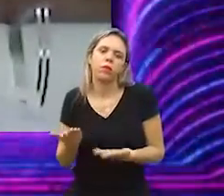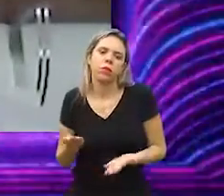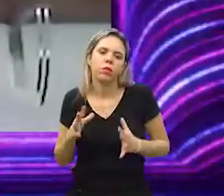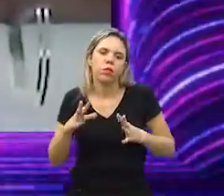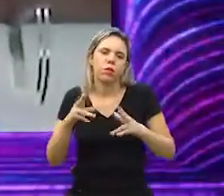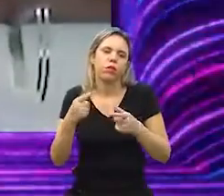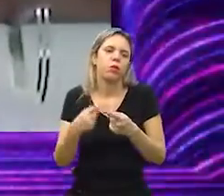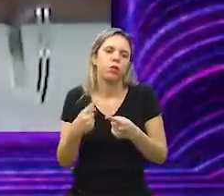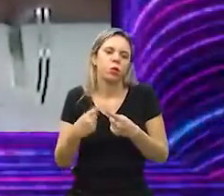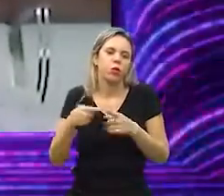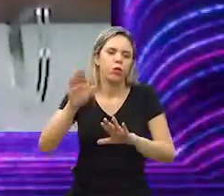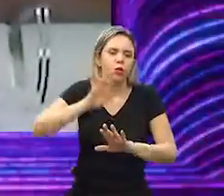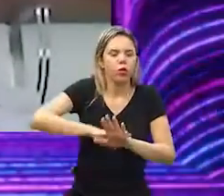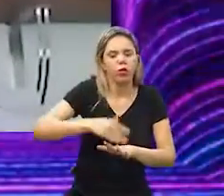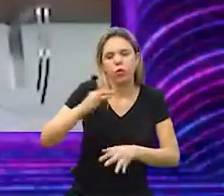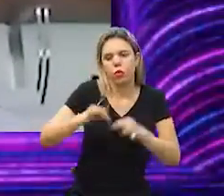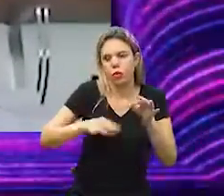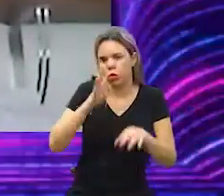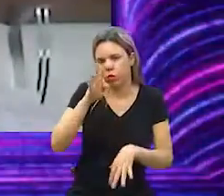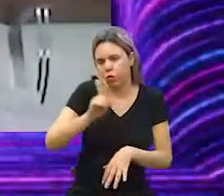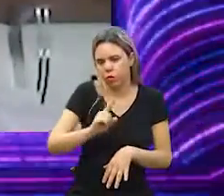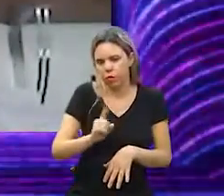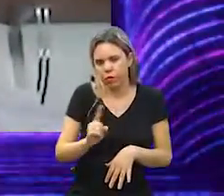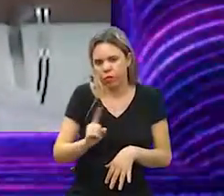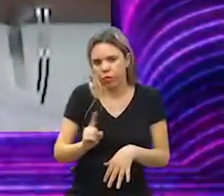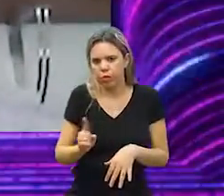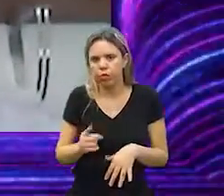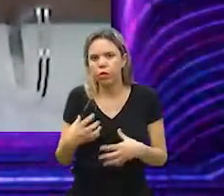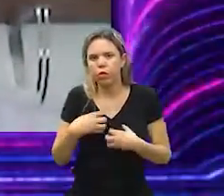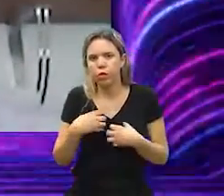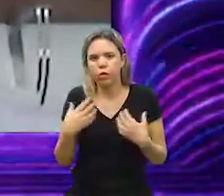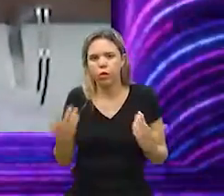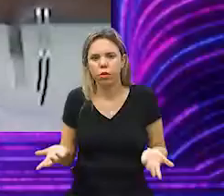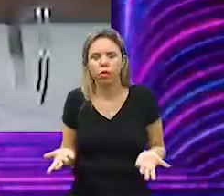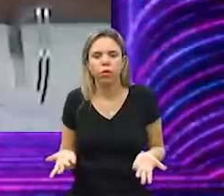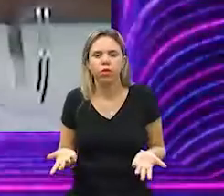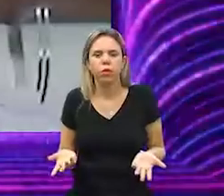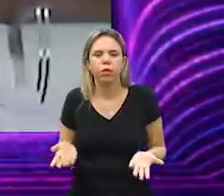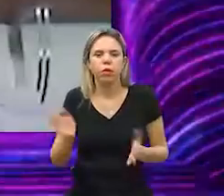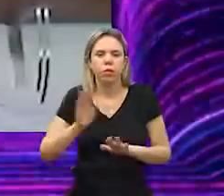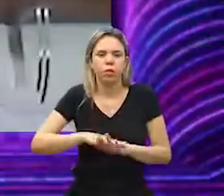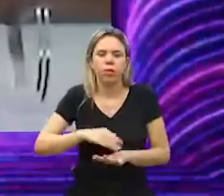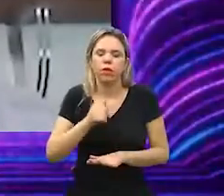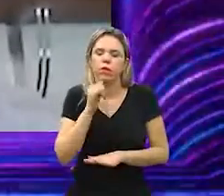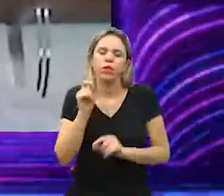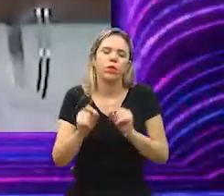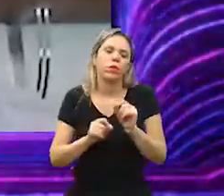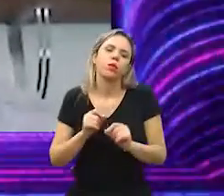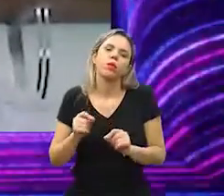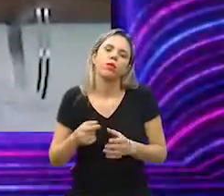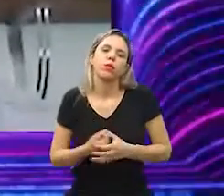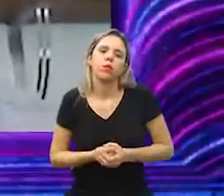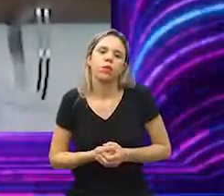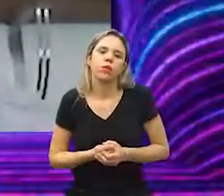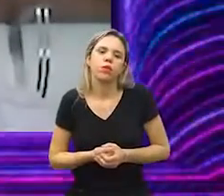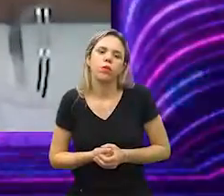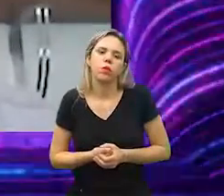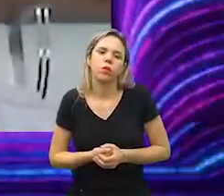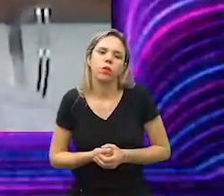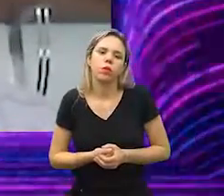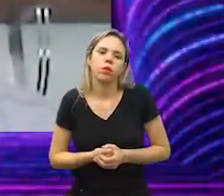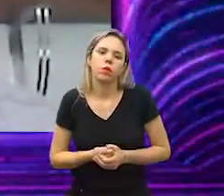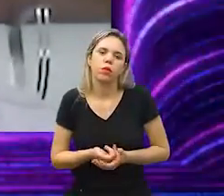há todo um porquê por trás disso, eu não estou julgando, há todo um motivo por trás disso, então assim,